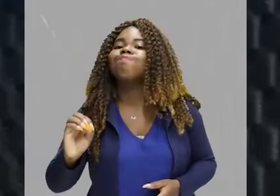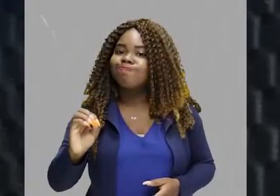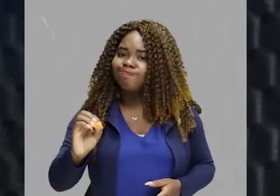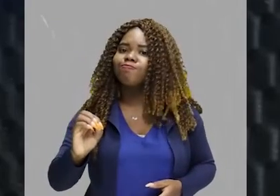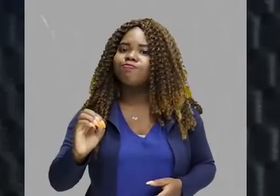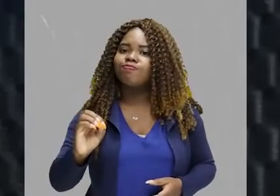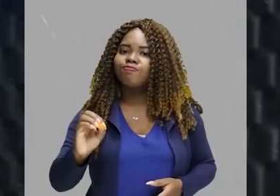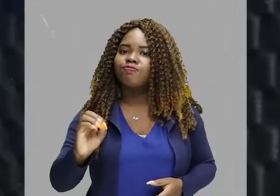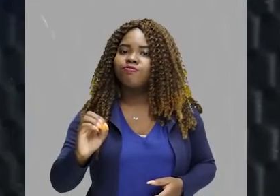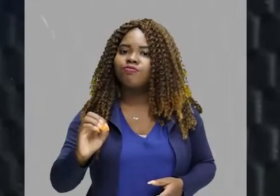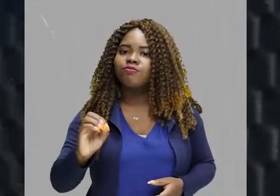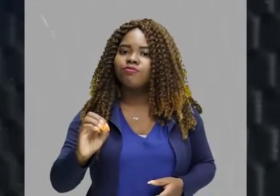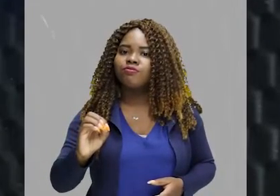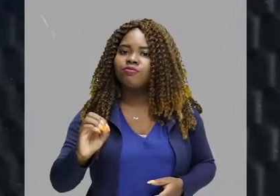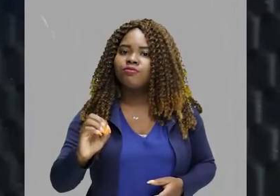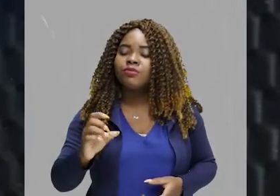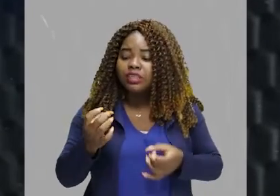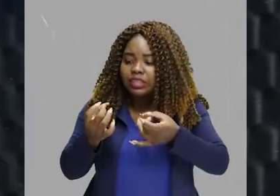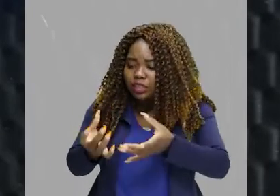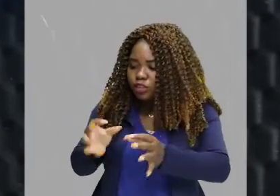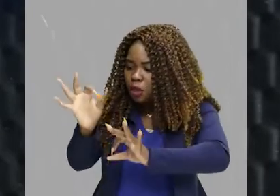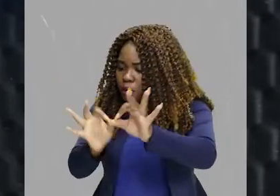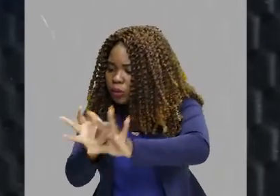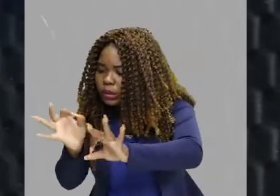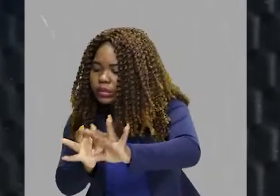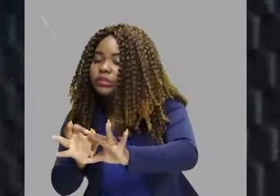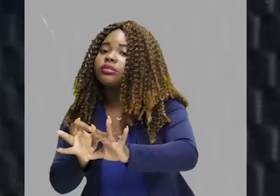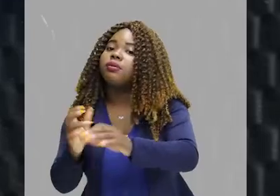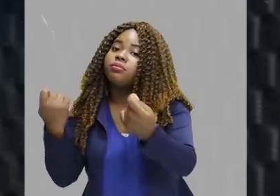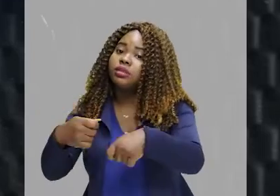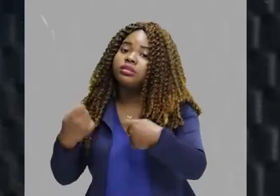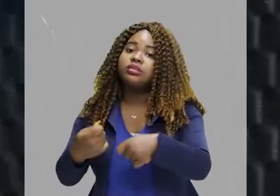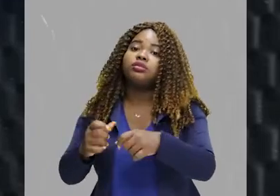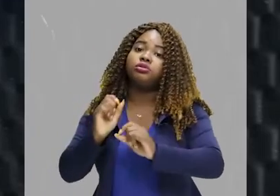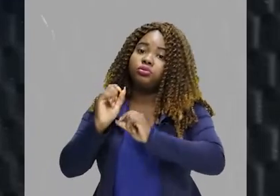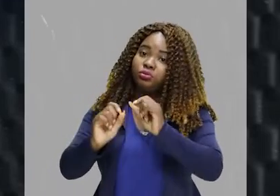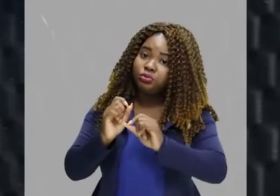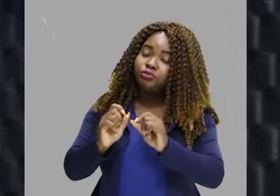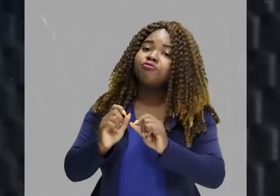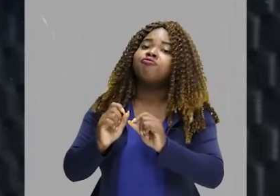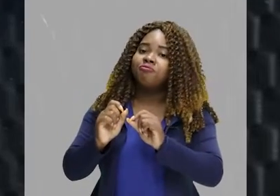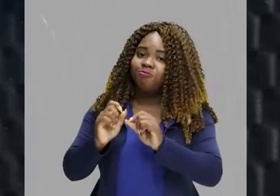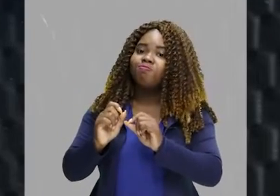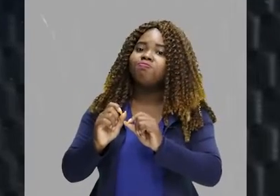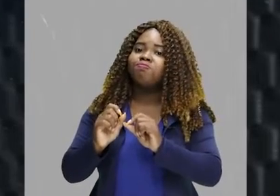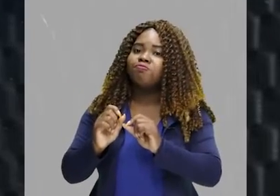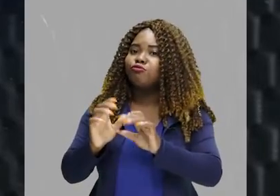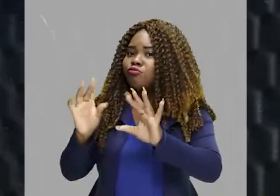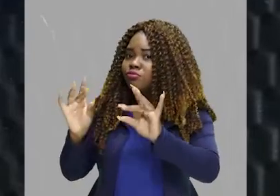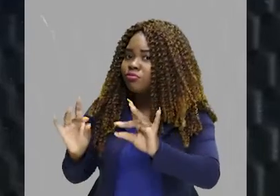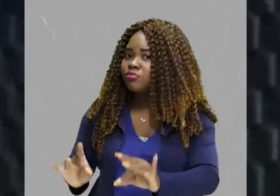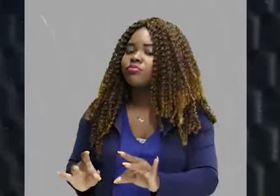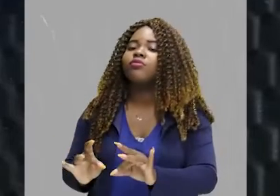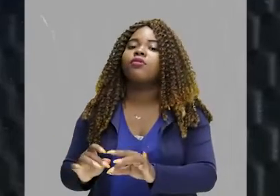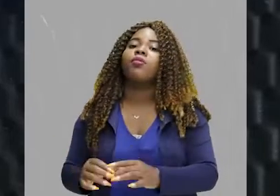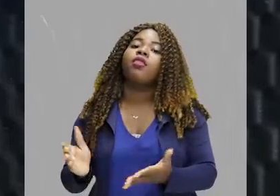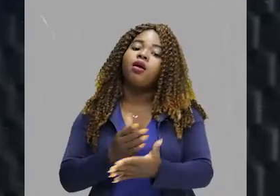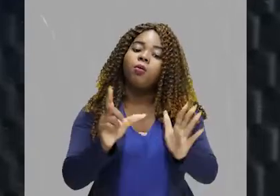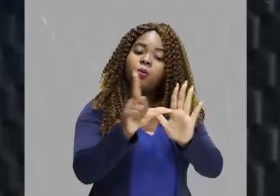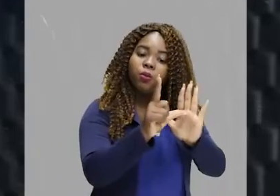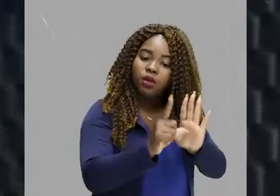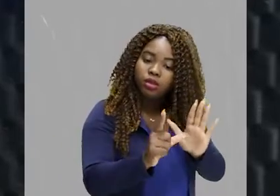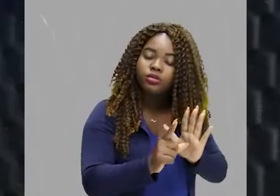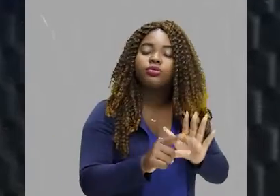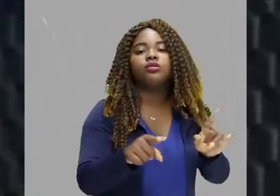de material também precisa ser feito de uma forma bem específica. Inclusive algumas lojas, elas